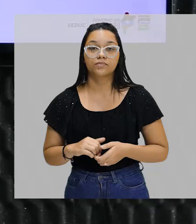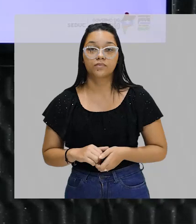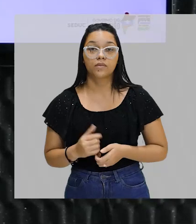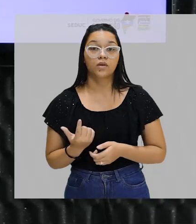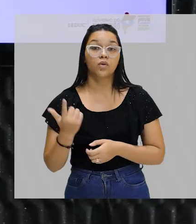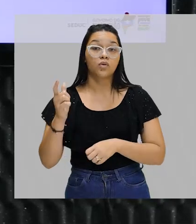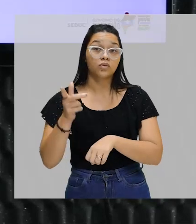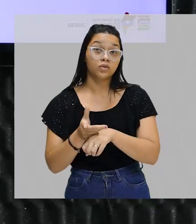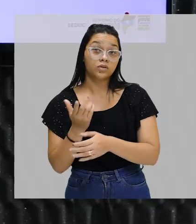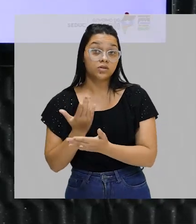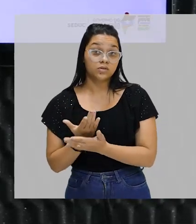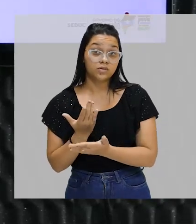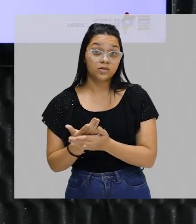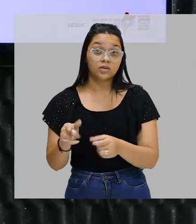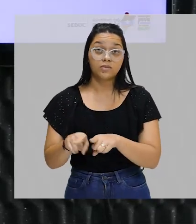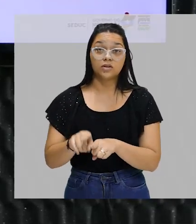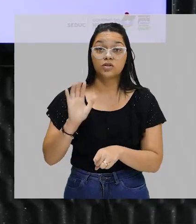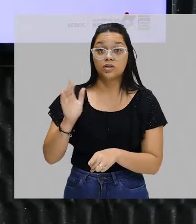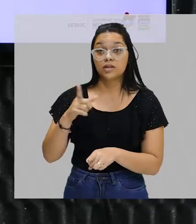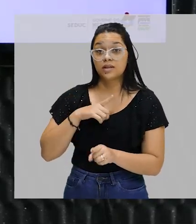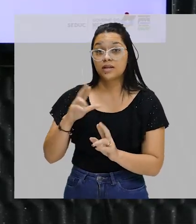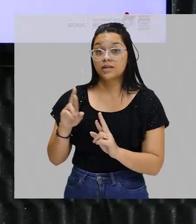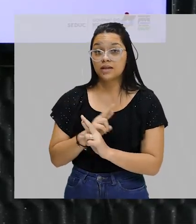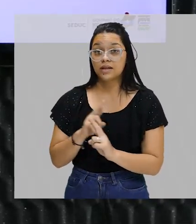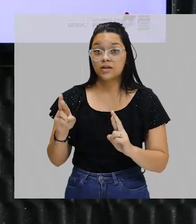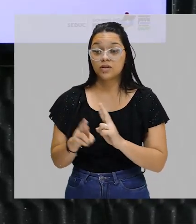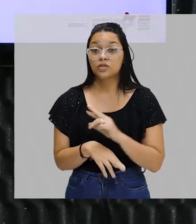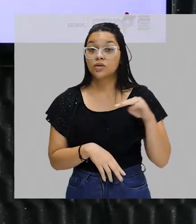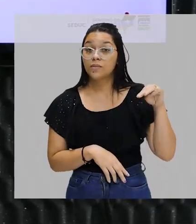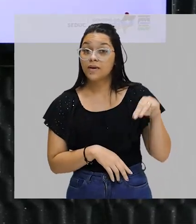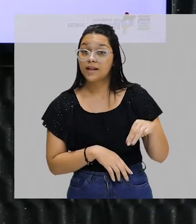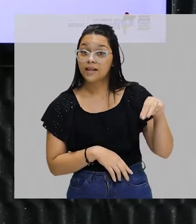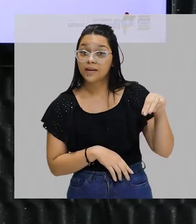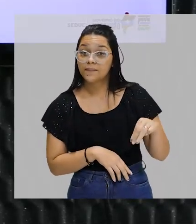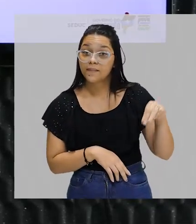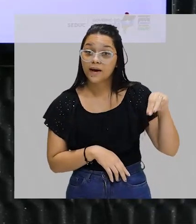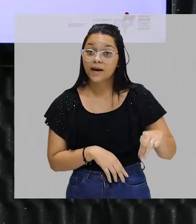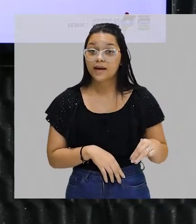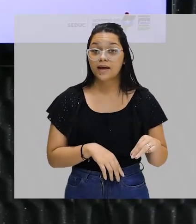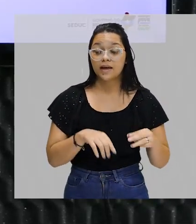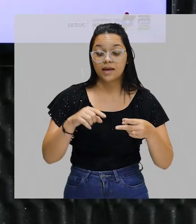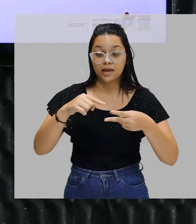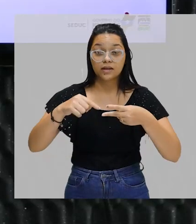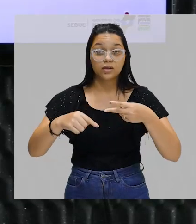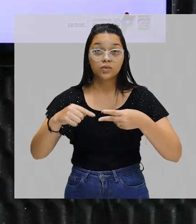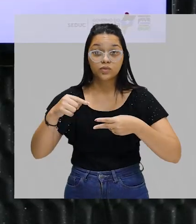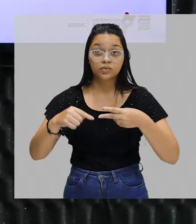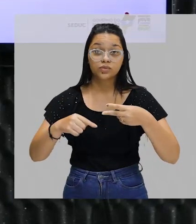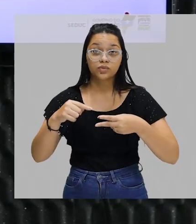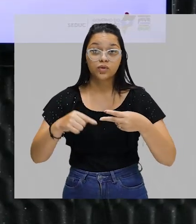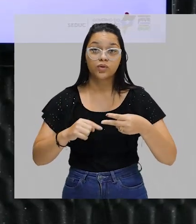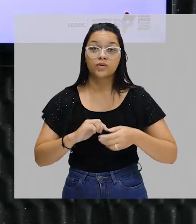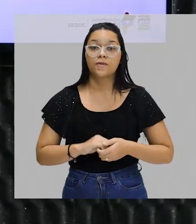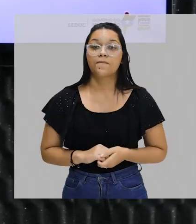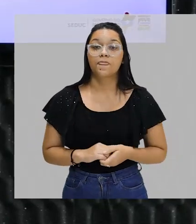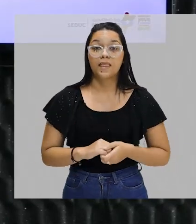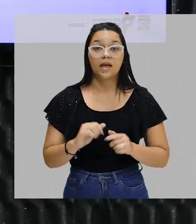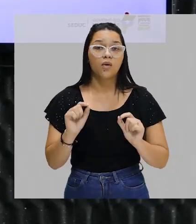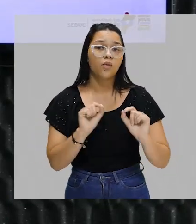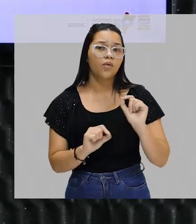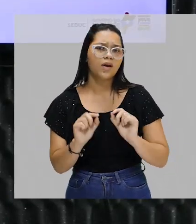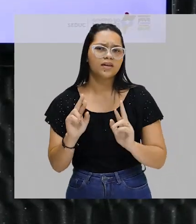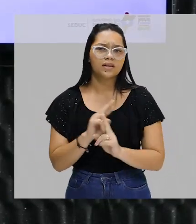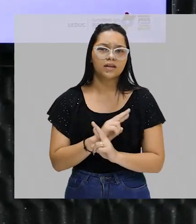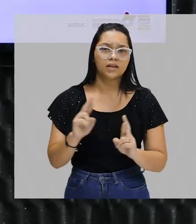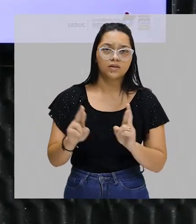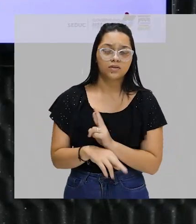vídeos anteriores, trabalhamos as relações matemáticas entre soluto e solvente. Essas relações